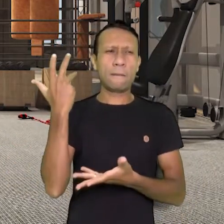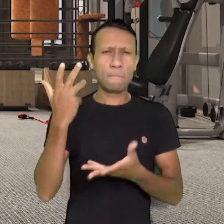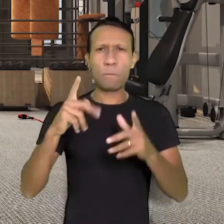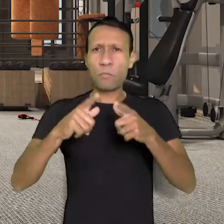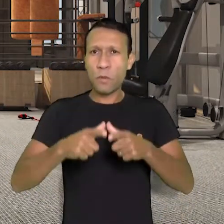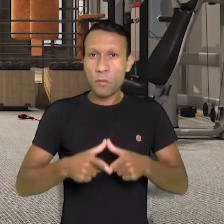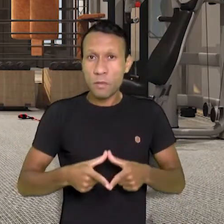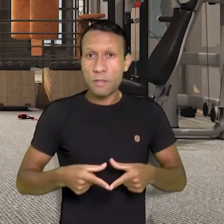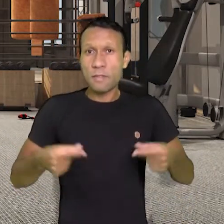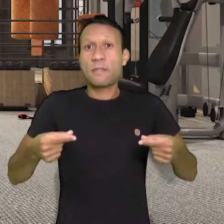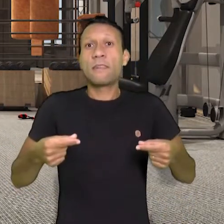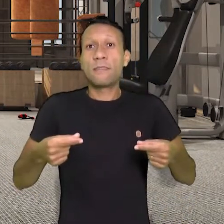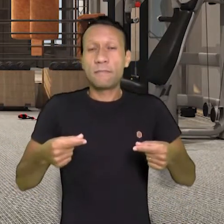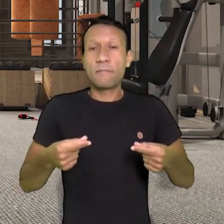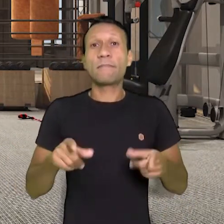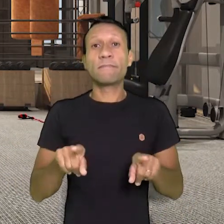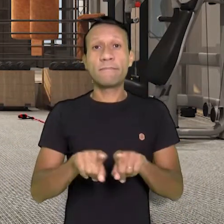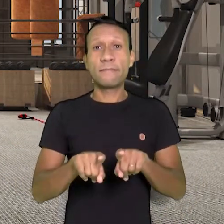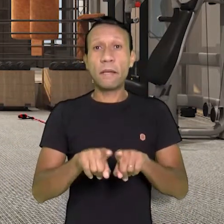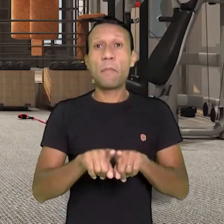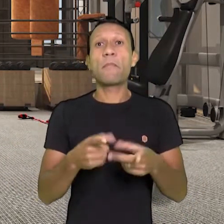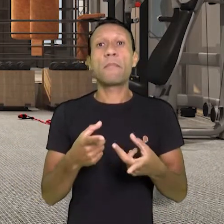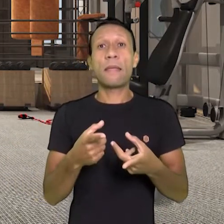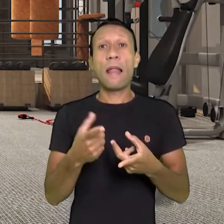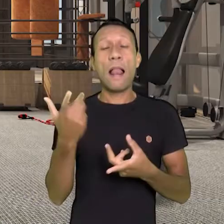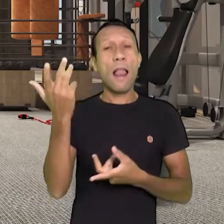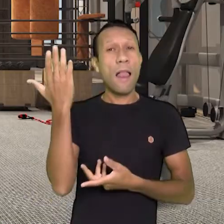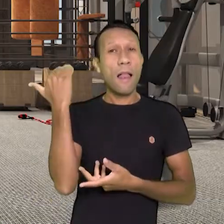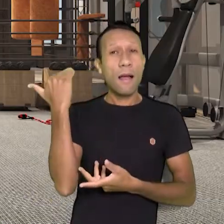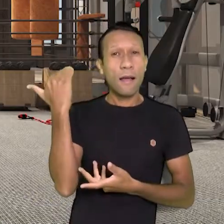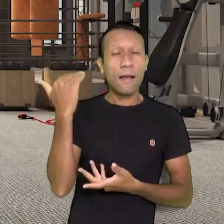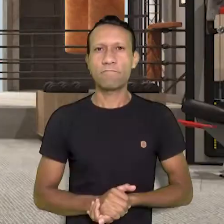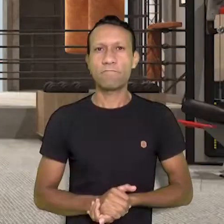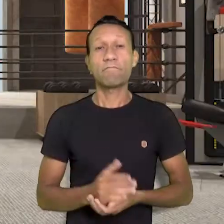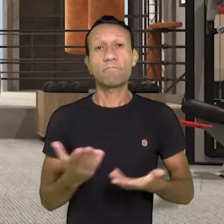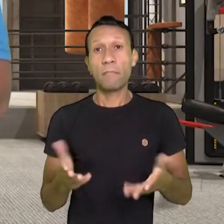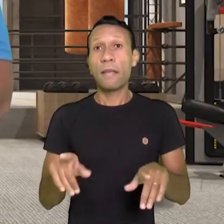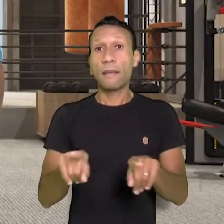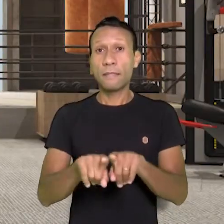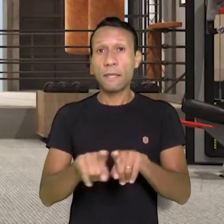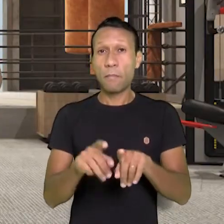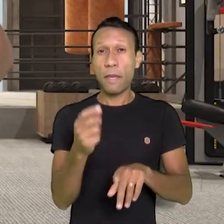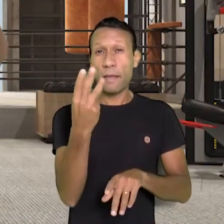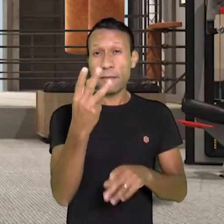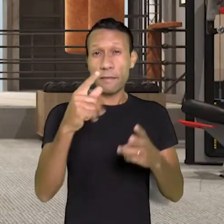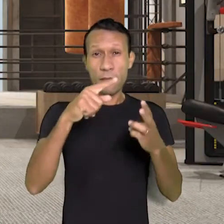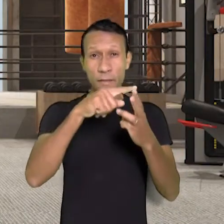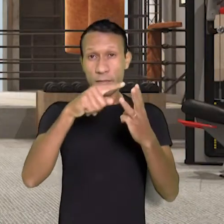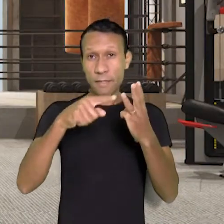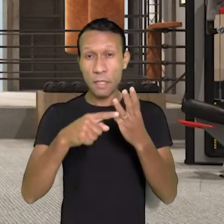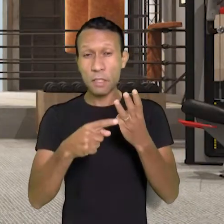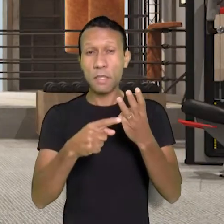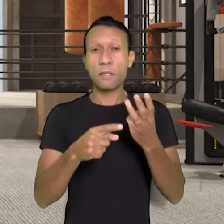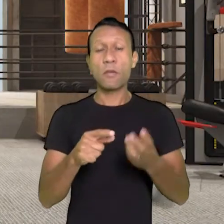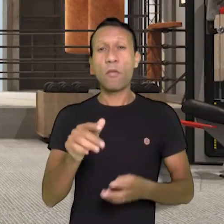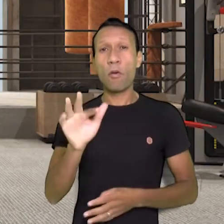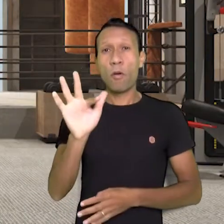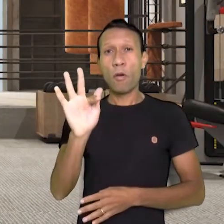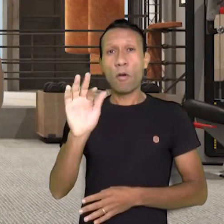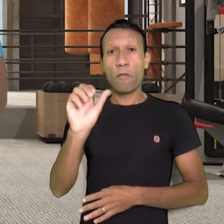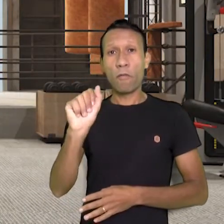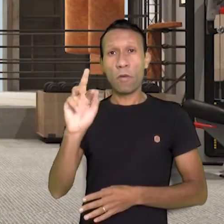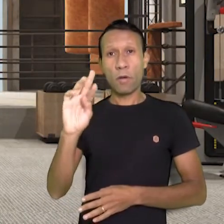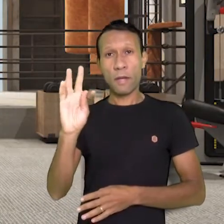né do japão do oriente mas a esgrima é uma luta ocidental certo na esgrima são três tipos de espadas o